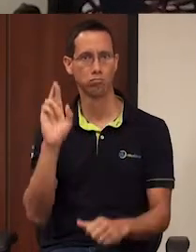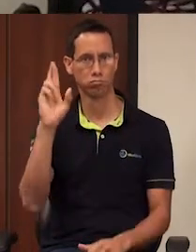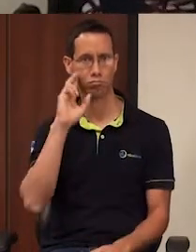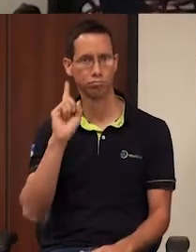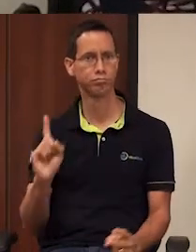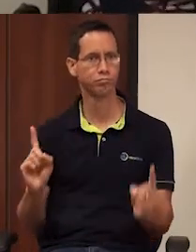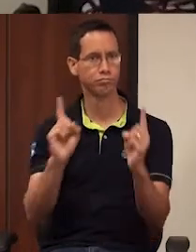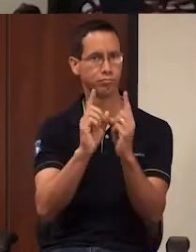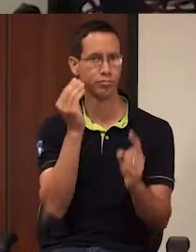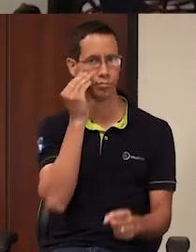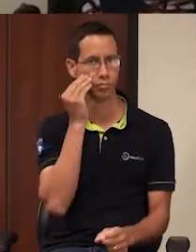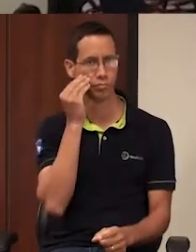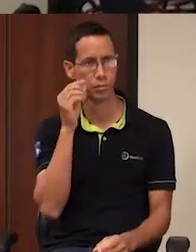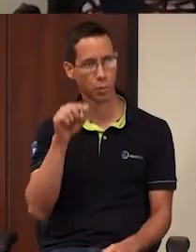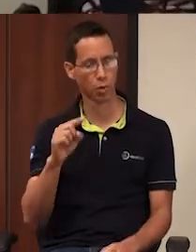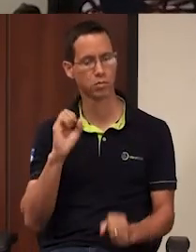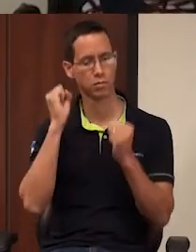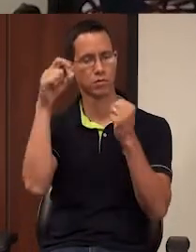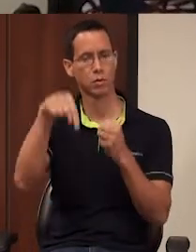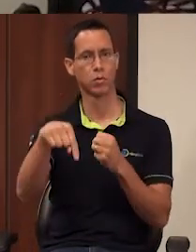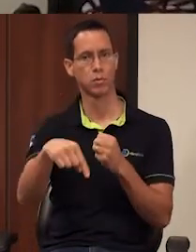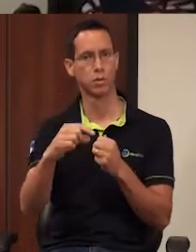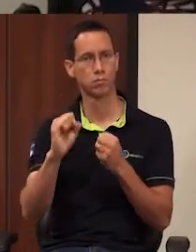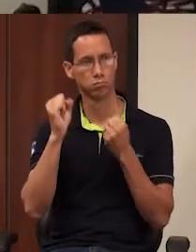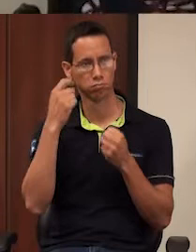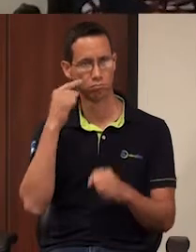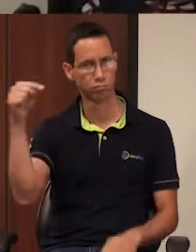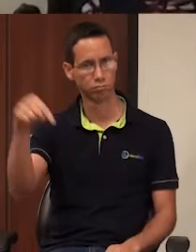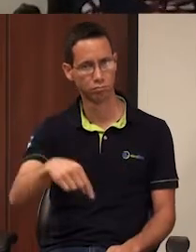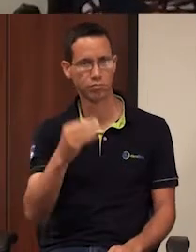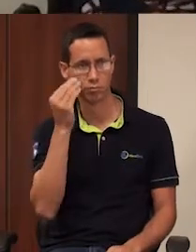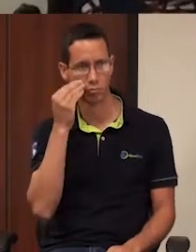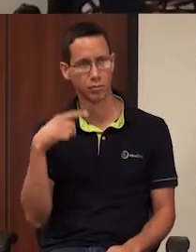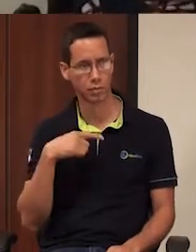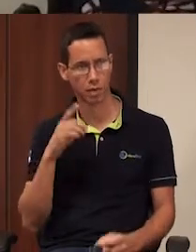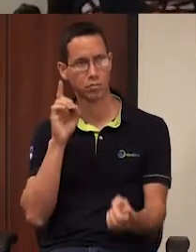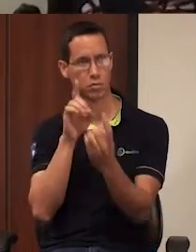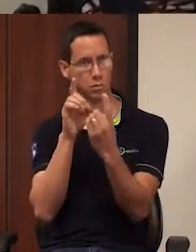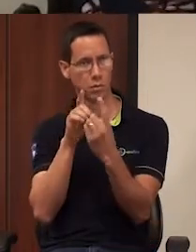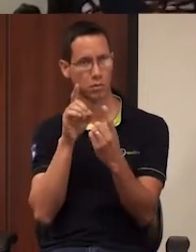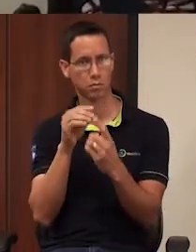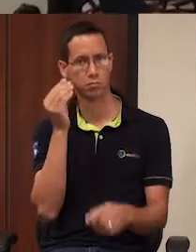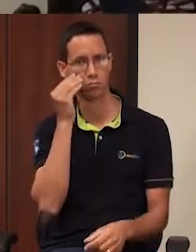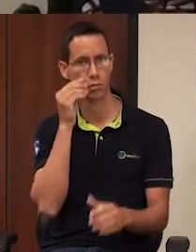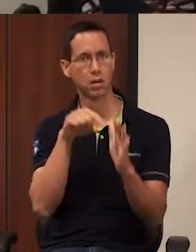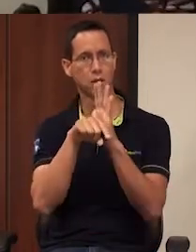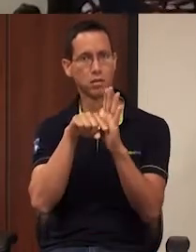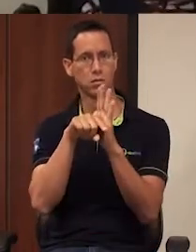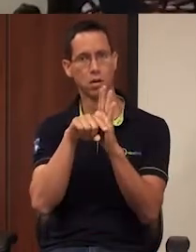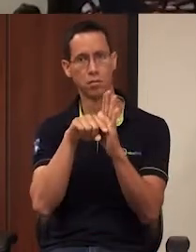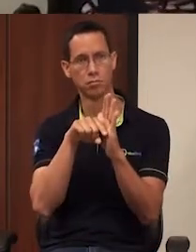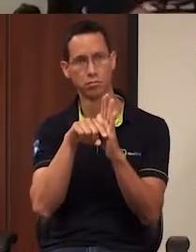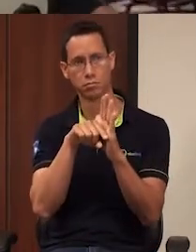Acho que pode procurar aqui a Defensoria Pública, né? A gente tem nosso atendimento para que a gente possa analisar o caso